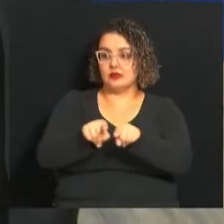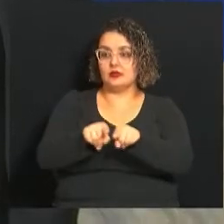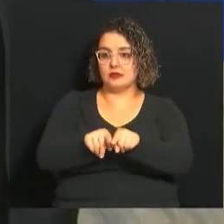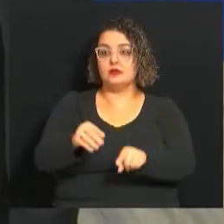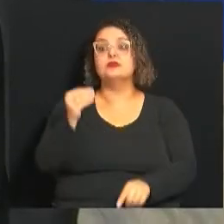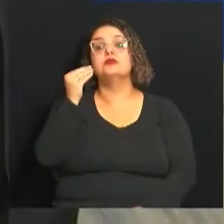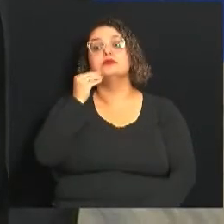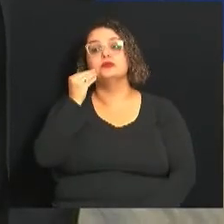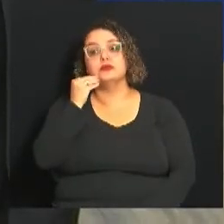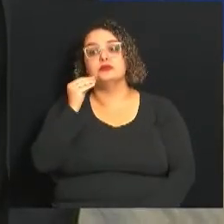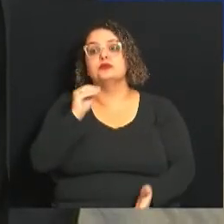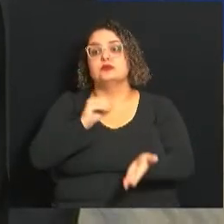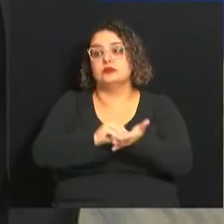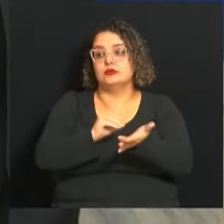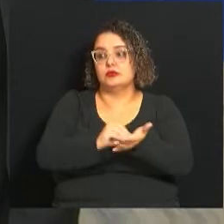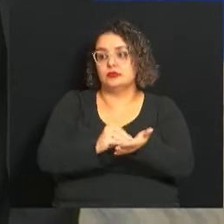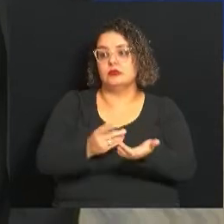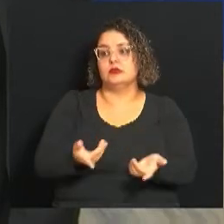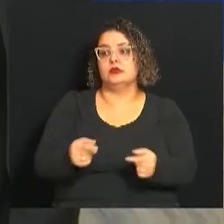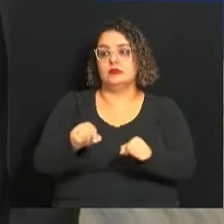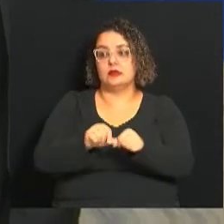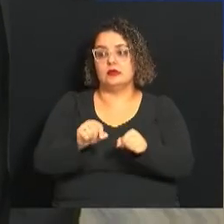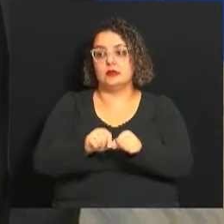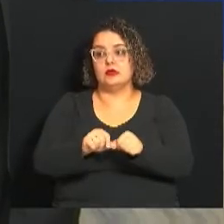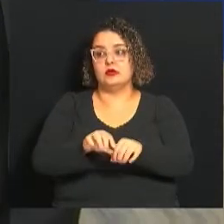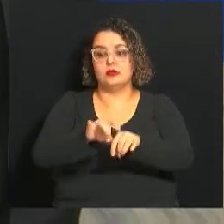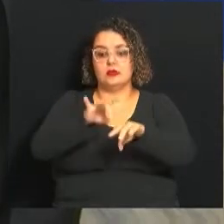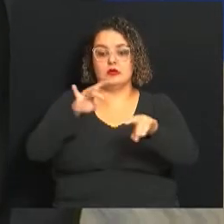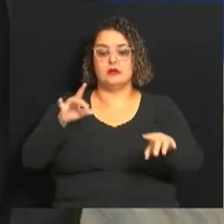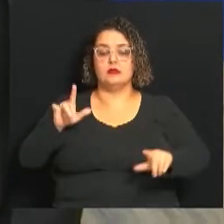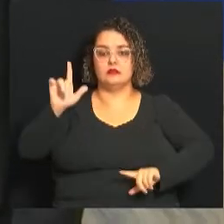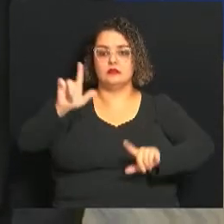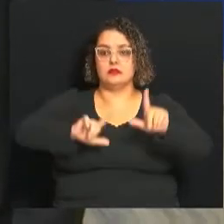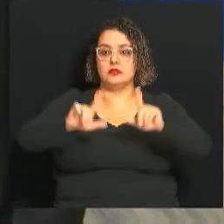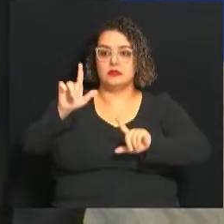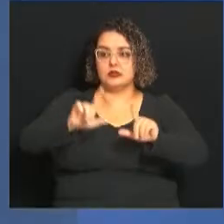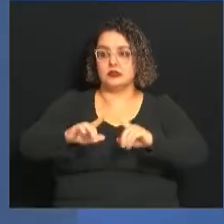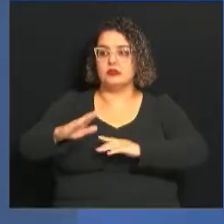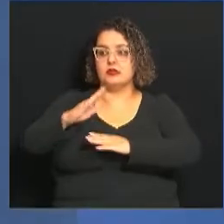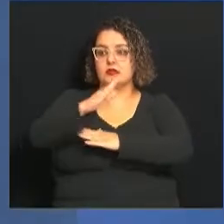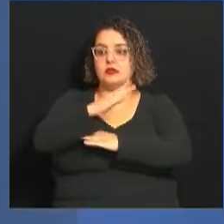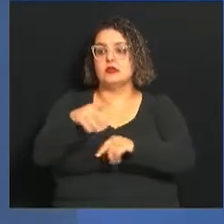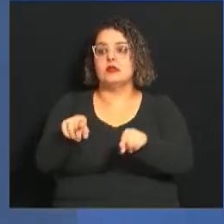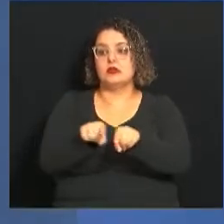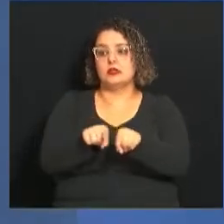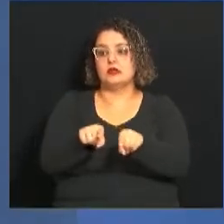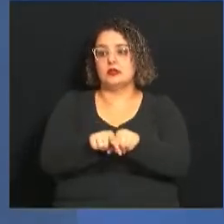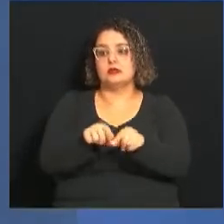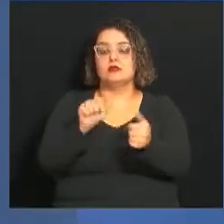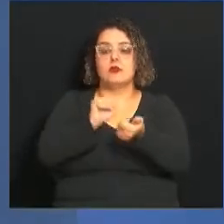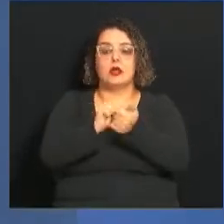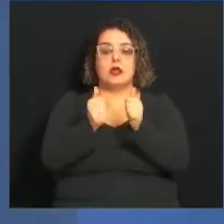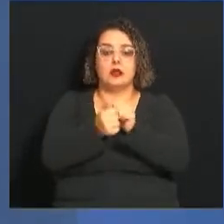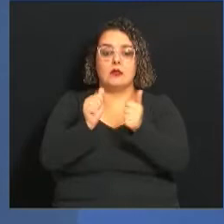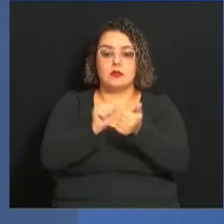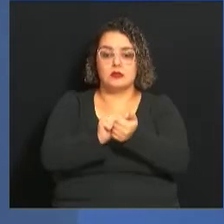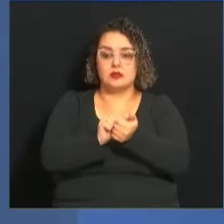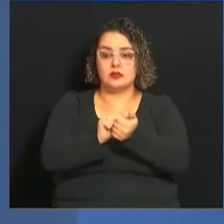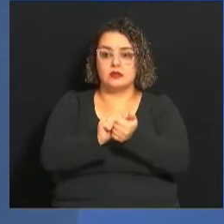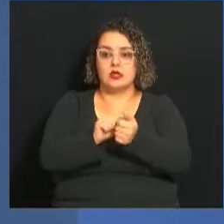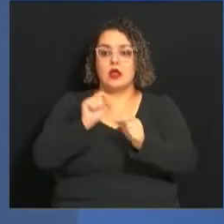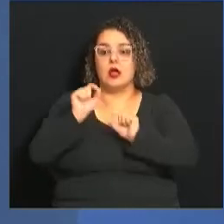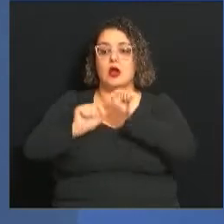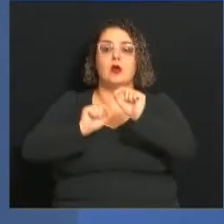estão sendo feitos, sim, inclusive para a transmissão do sinal aqui para a TV Câmara Campinas, e também adequações relacionadas